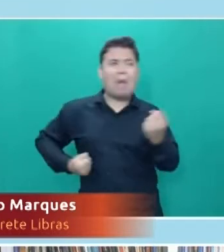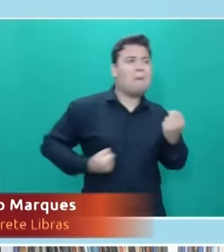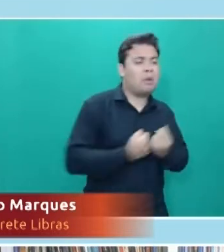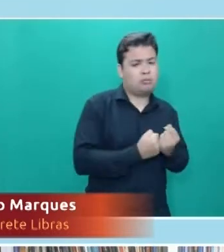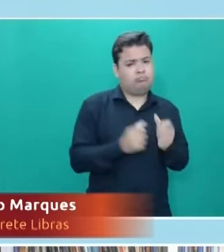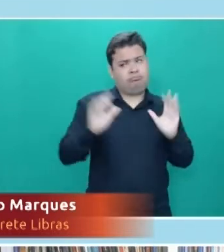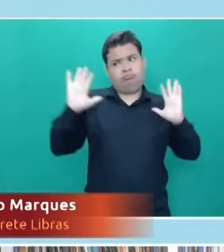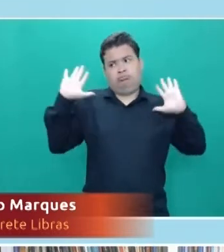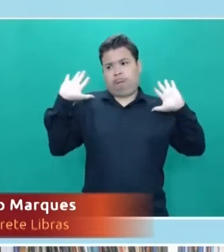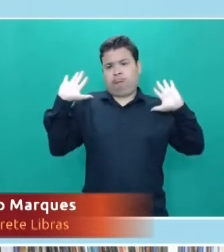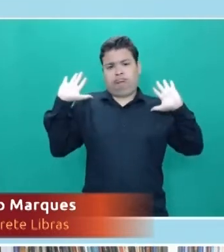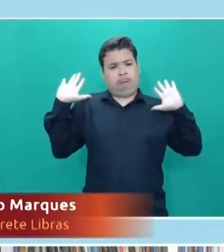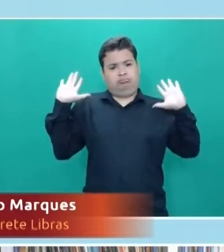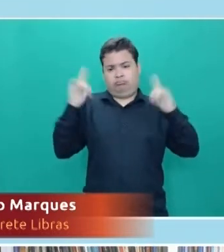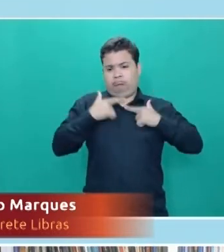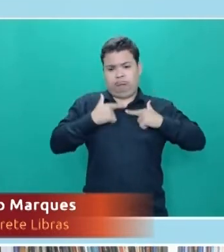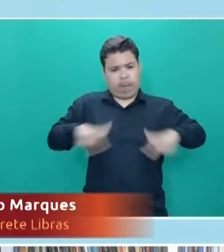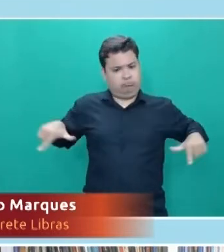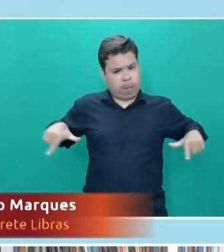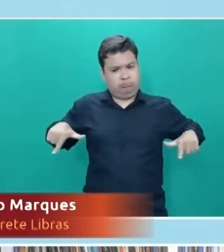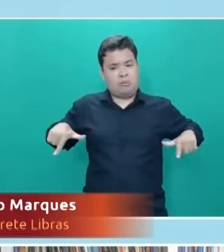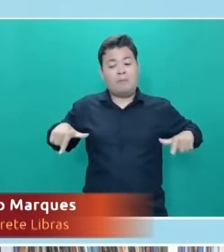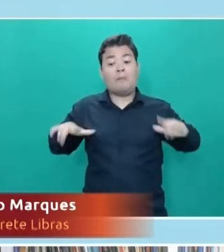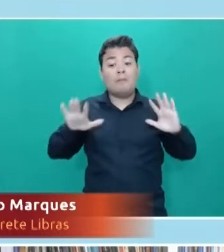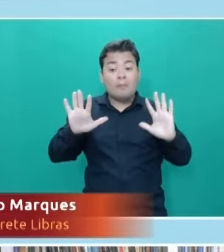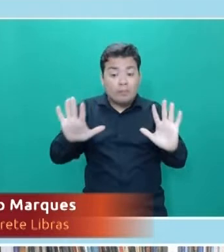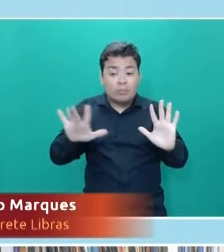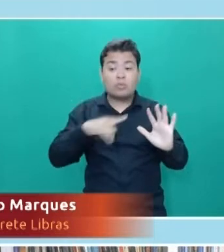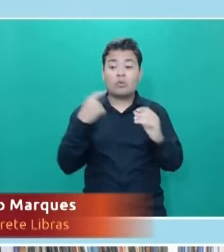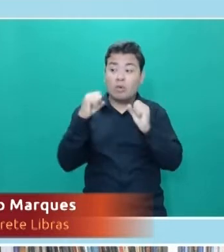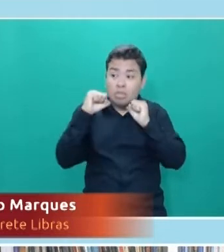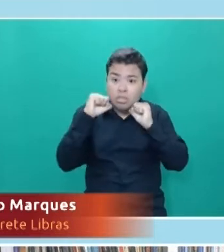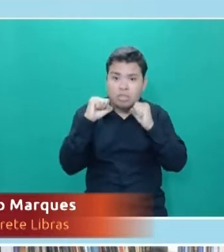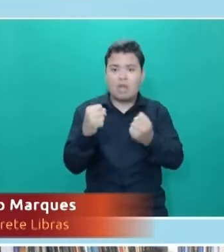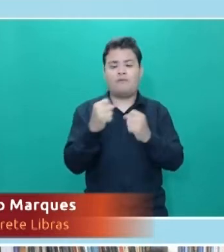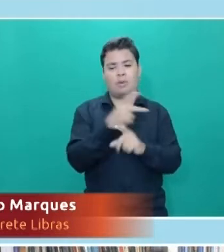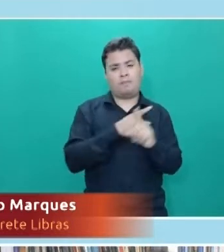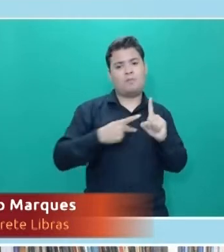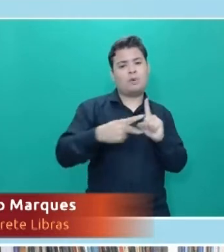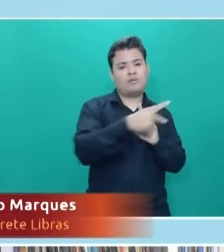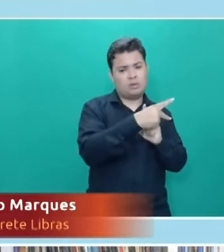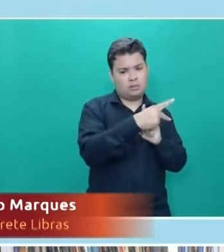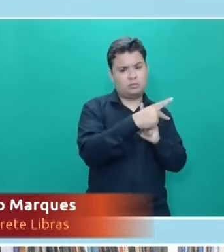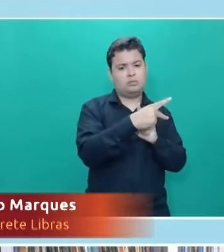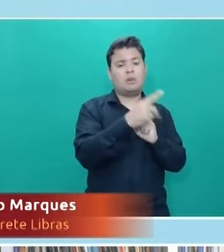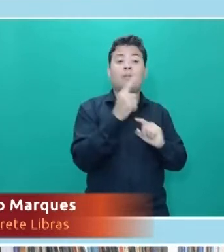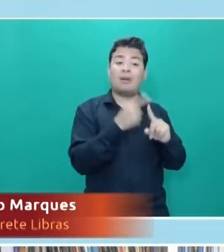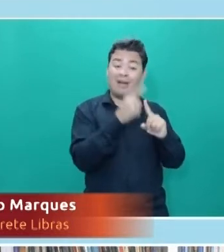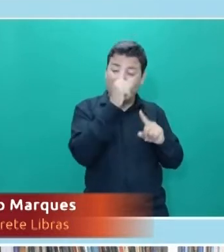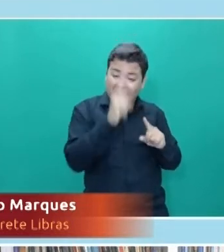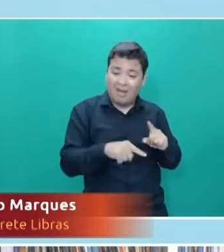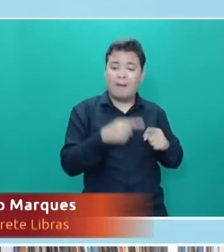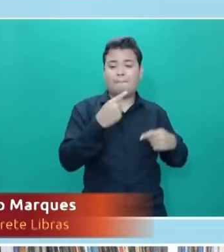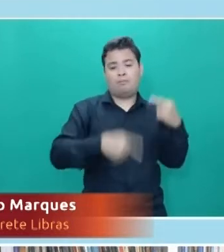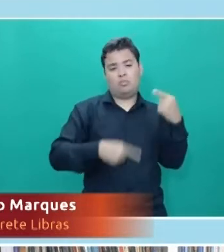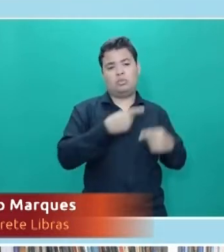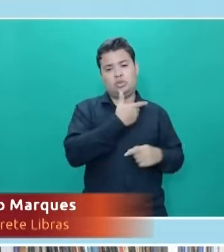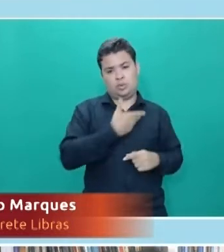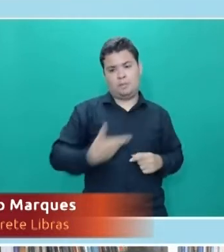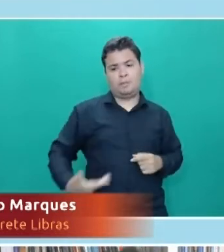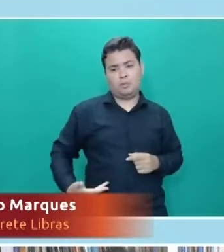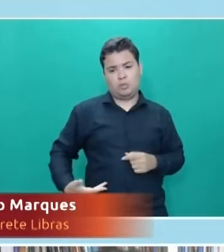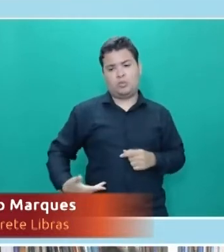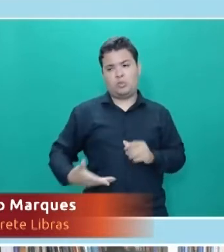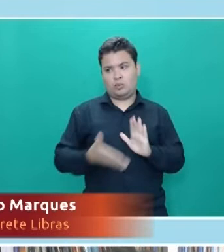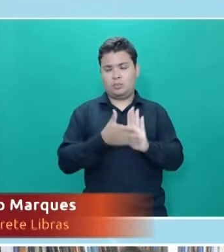A ou B, mas a gente está em defesa, claramente, da Previdência Social como uma política pública que garante